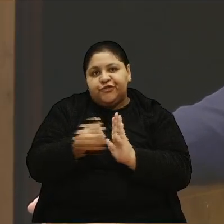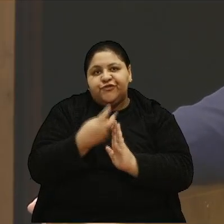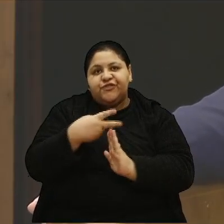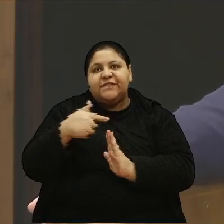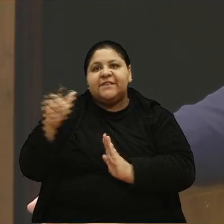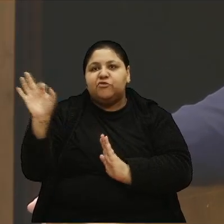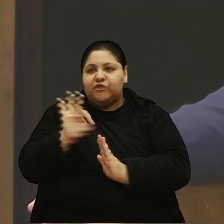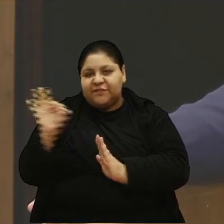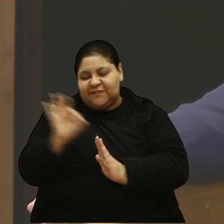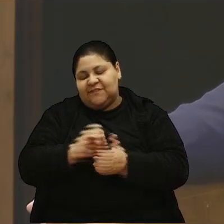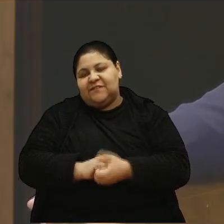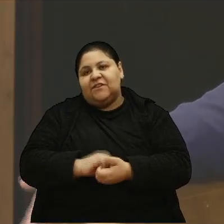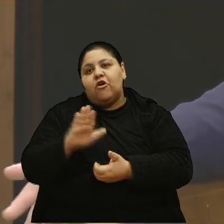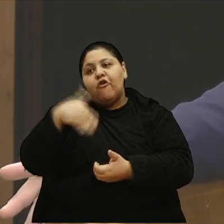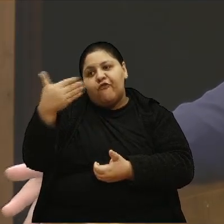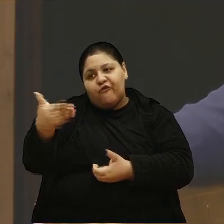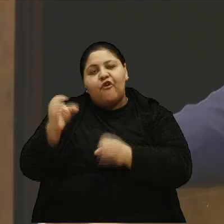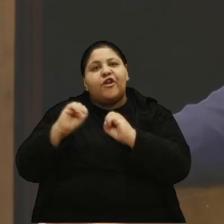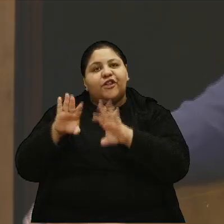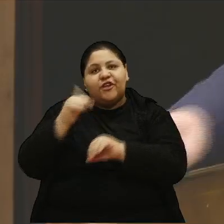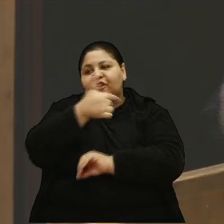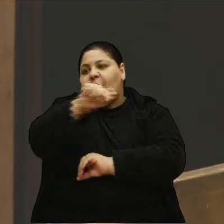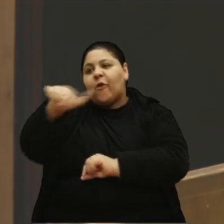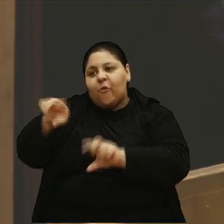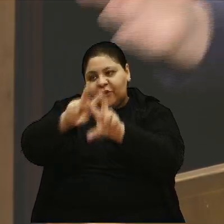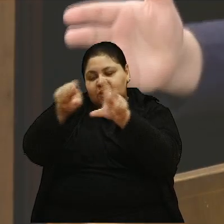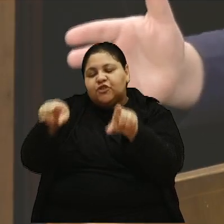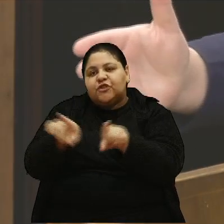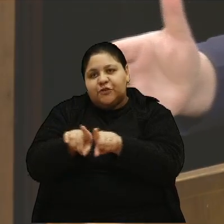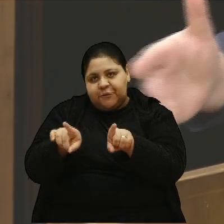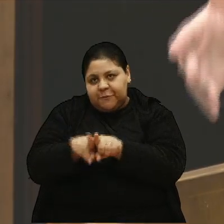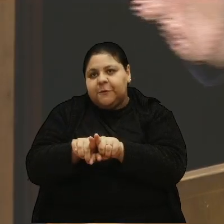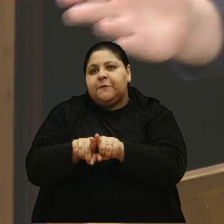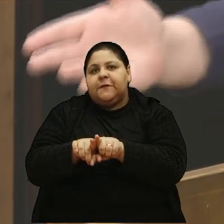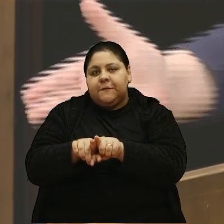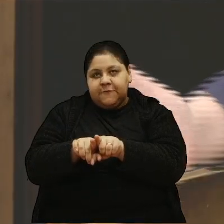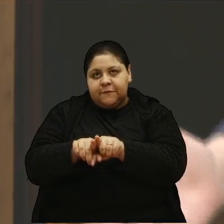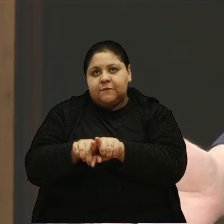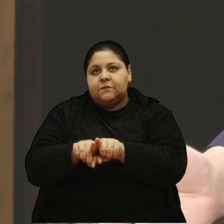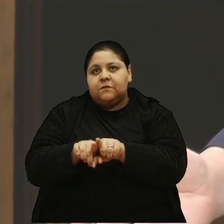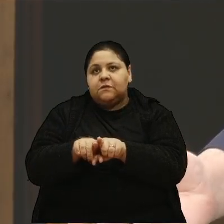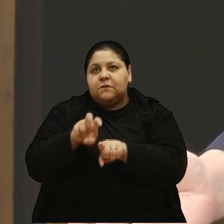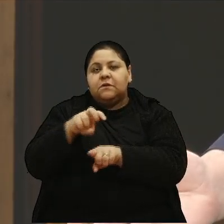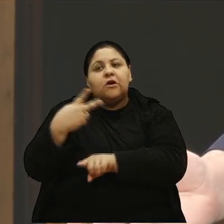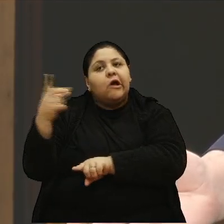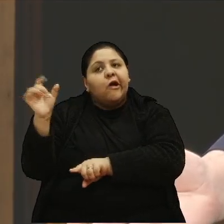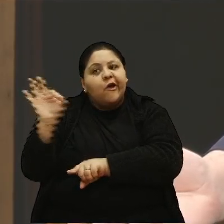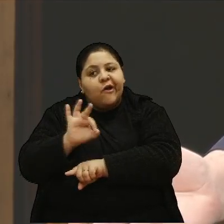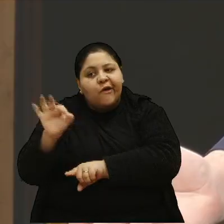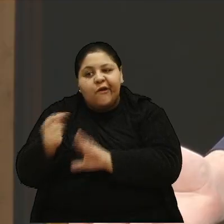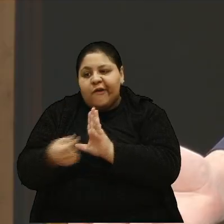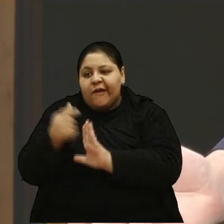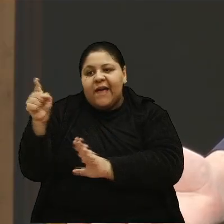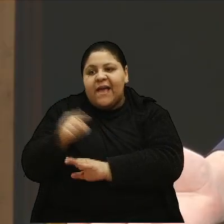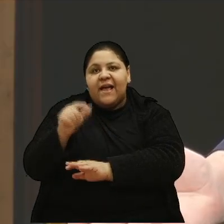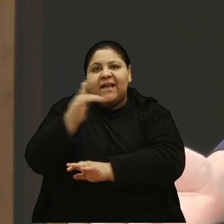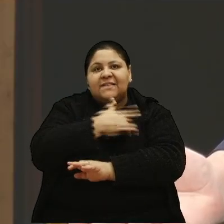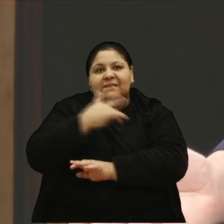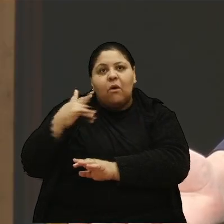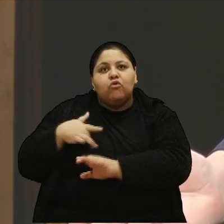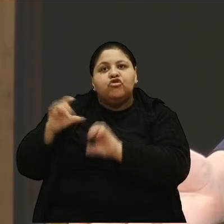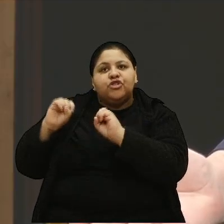27%. Fora a educação, que é uma outra pasta que sobrecarregada, 52% do nosso orçamento é saúde e